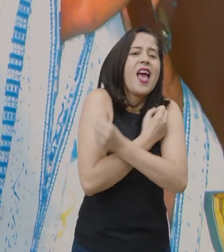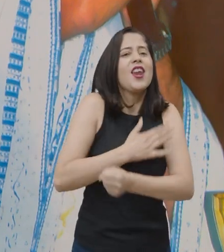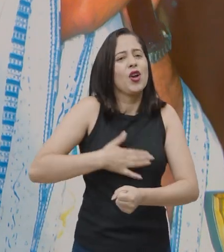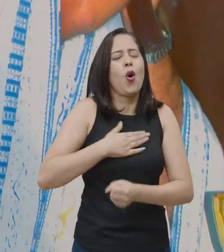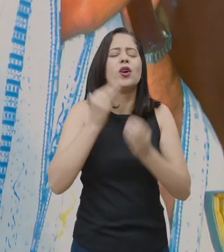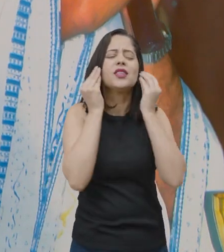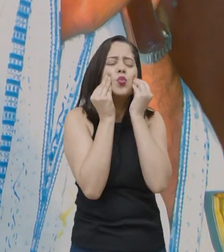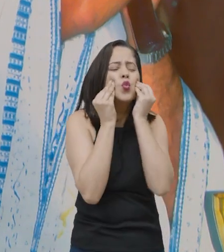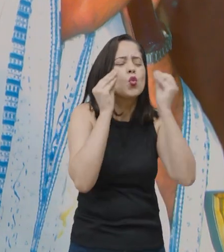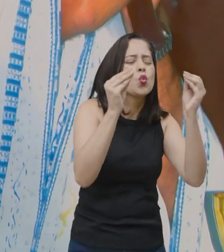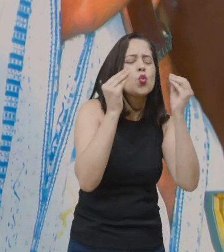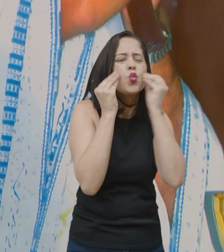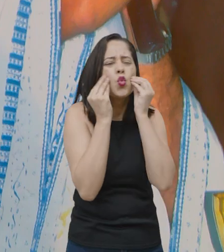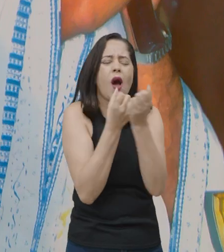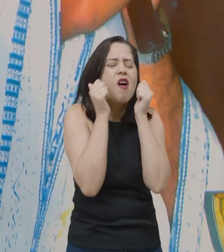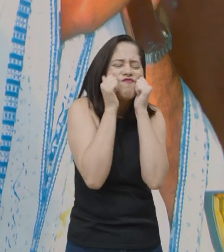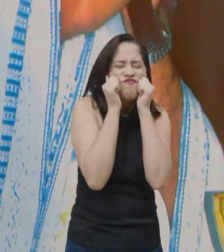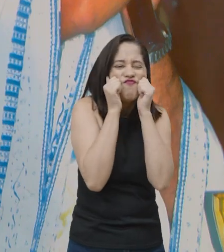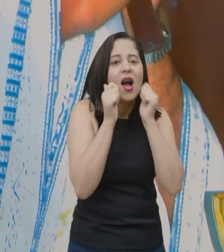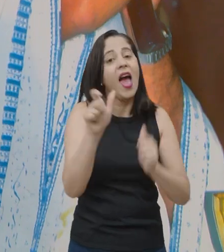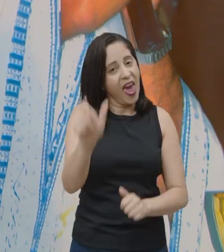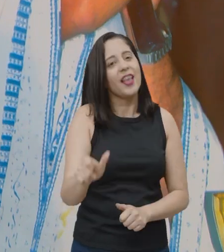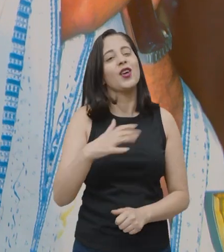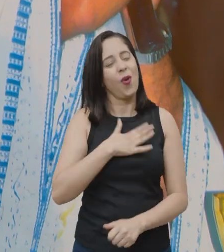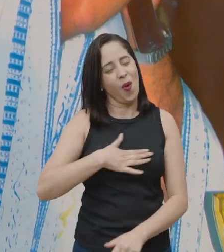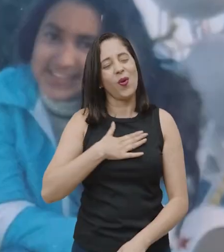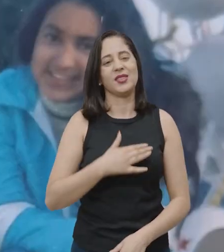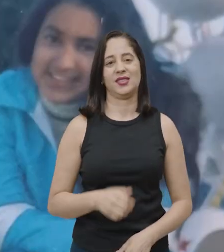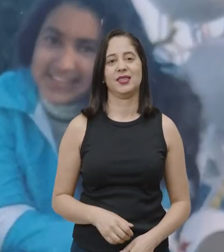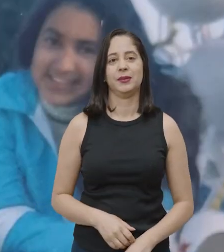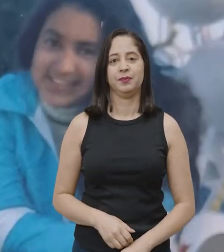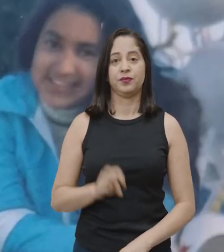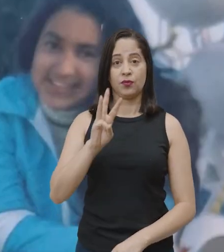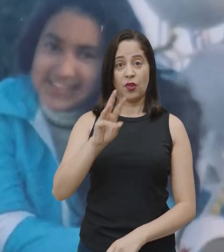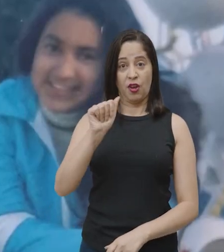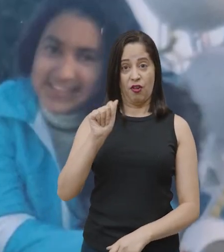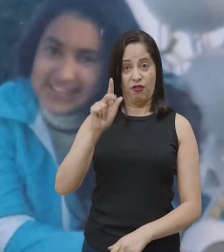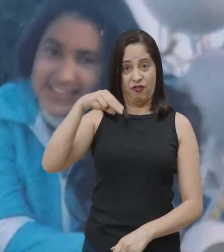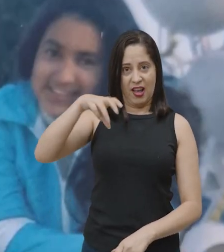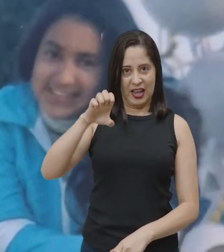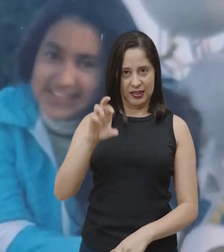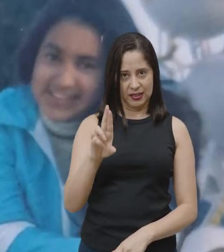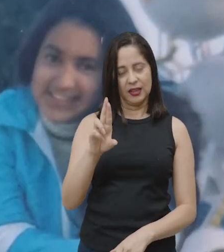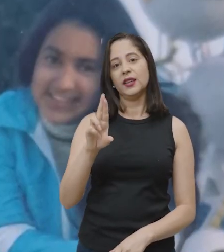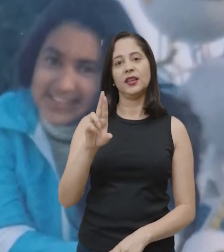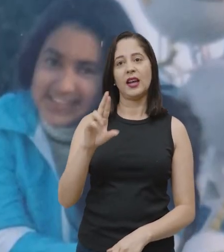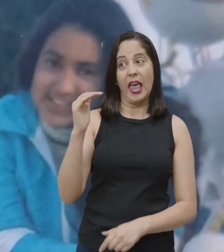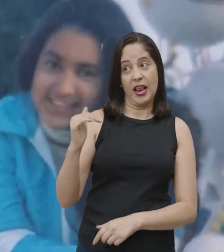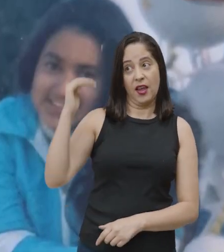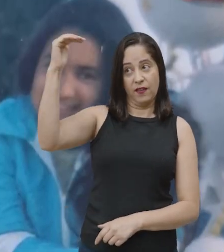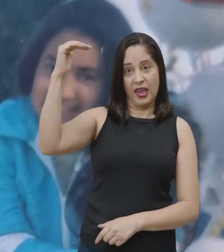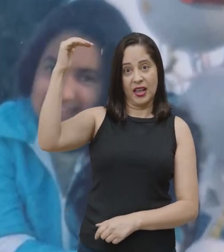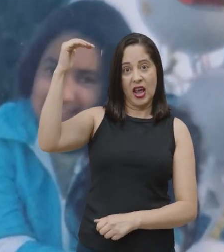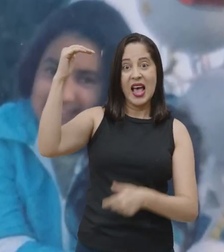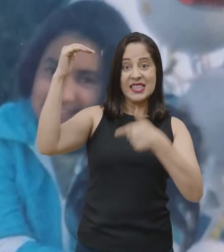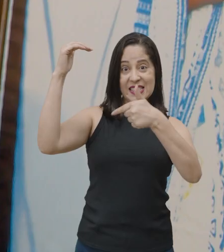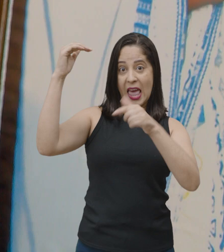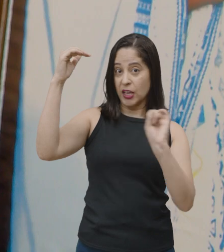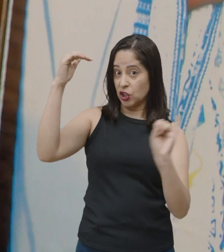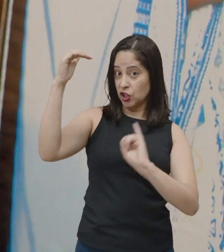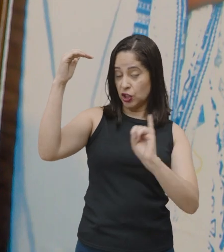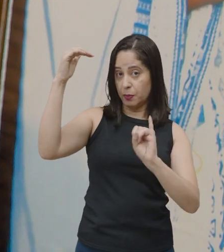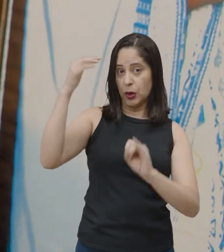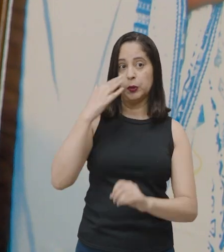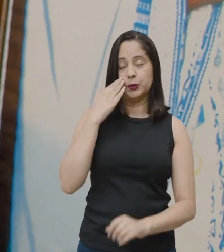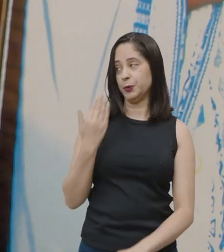de beijar, de apertar, ele era do mesmo jeito. Wagner era o mais velho de uma família de 7 irmãos.